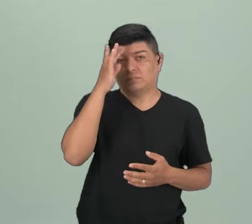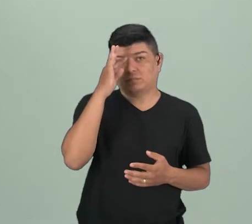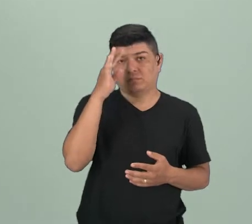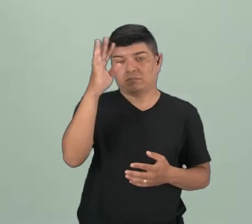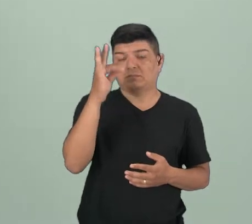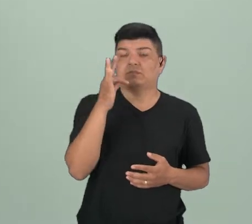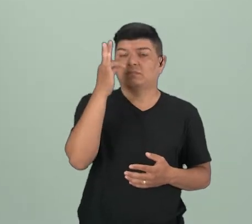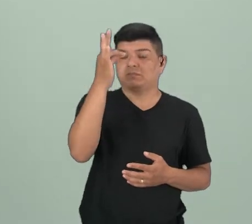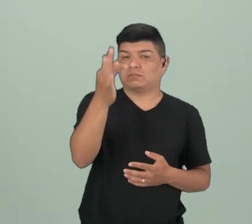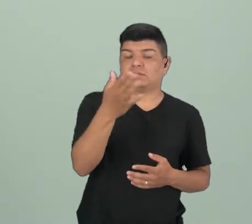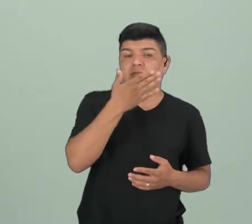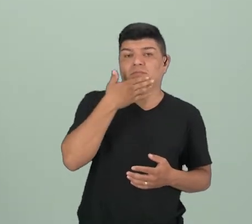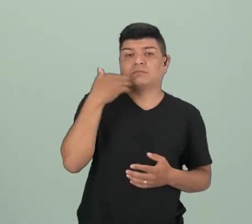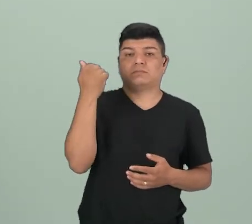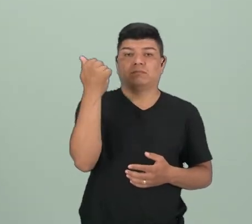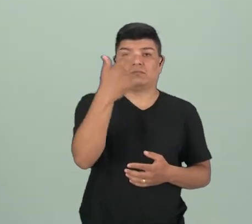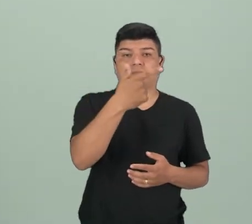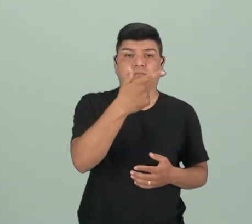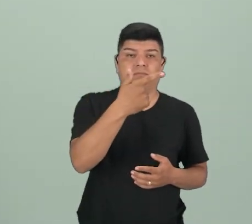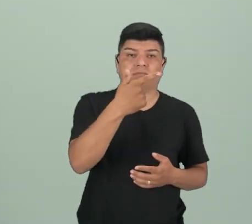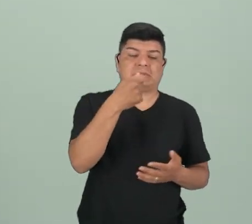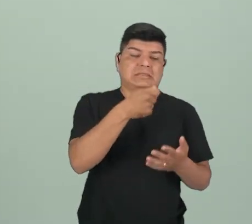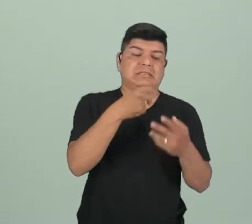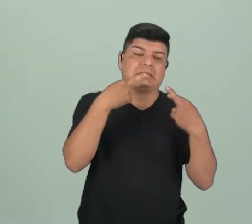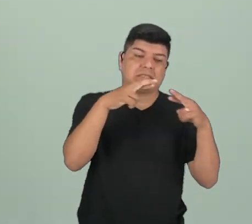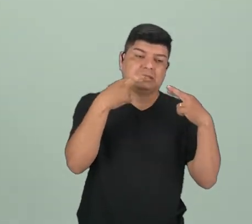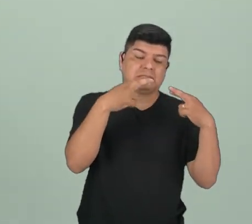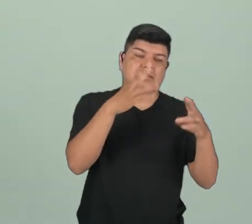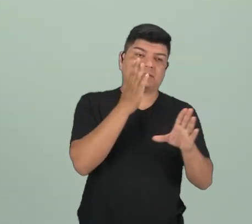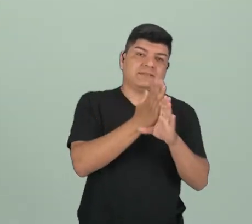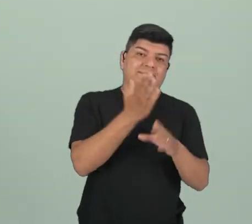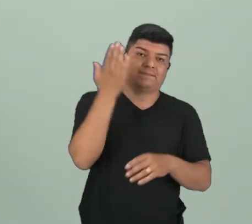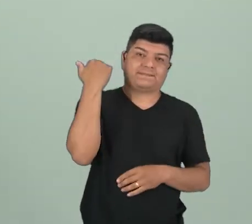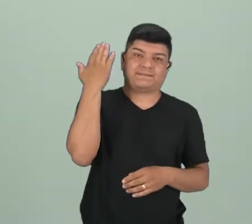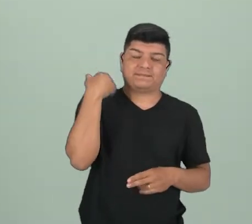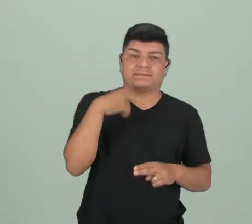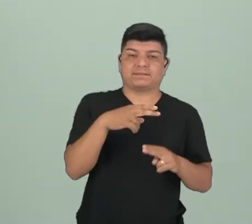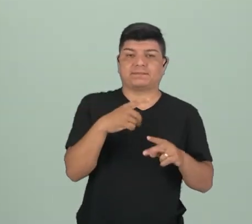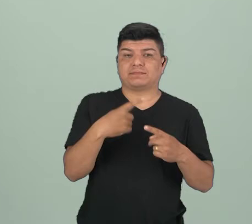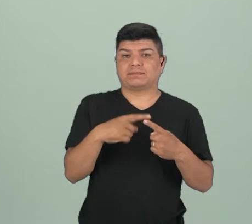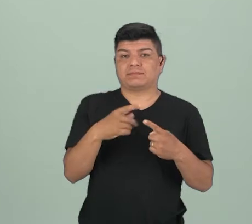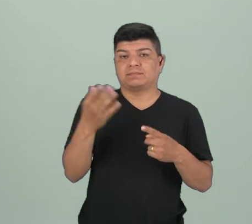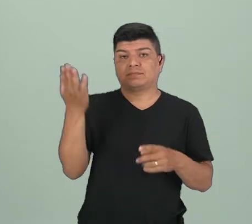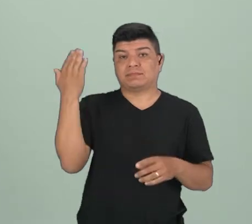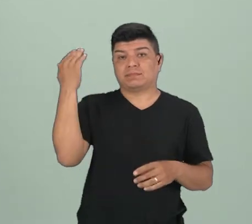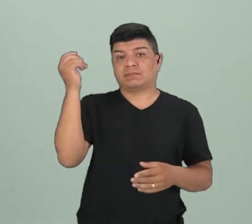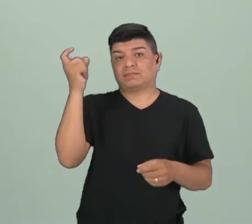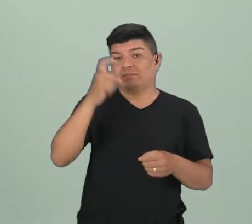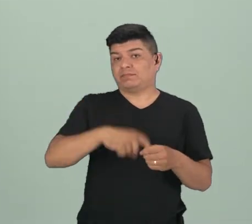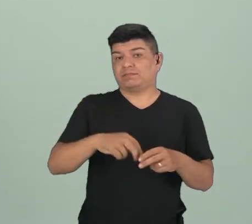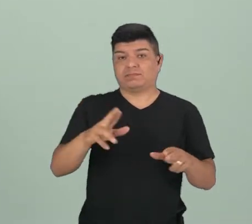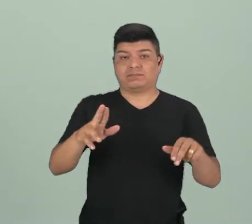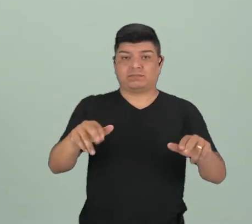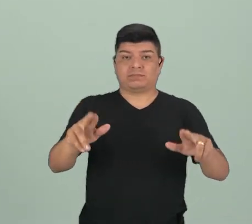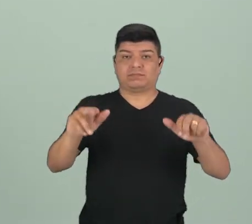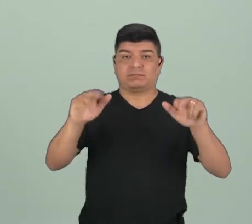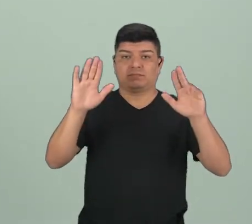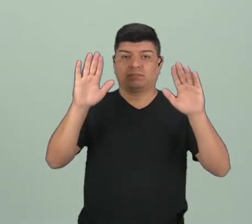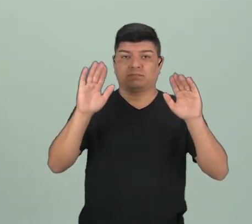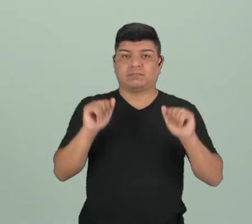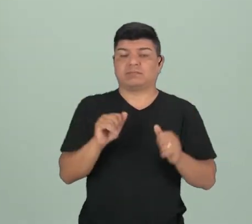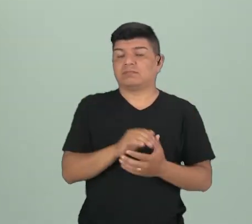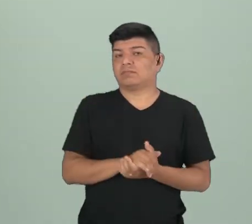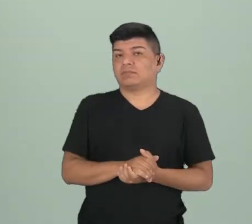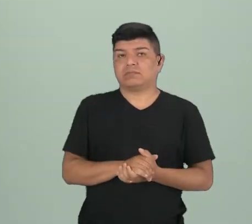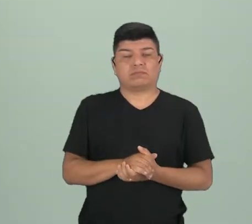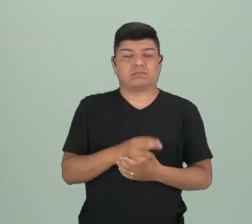com o futuro, né, é melhor do que ficar se lamentando pelo passado. Até porque o passado não volta mais, né, galerinha? Você não podem